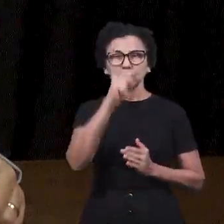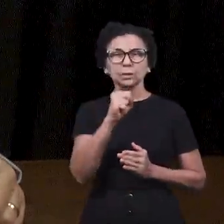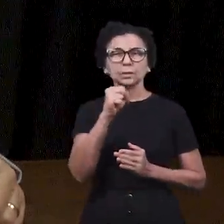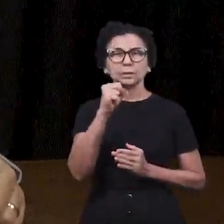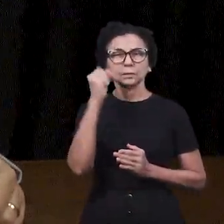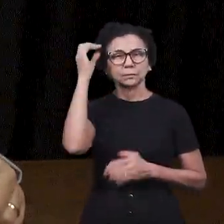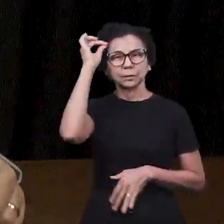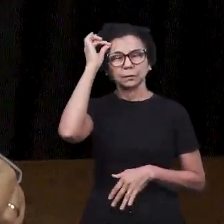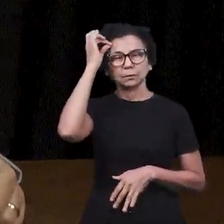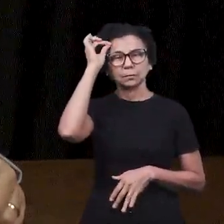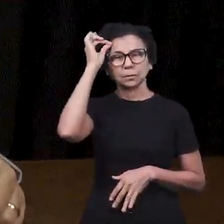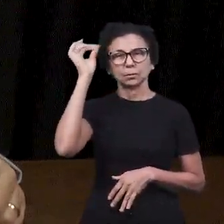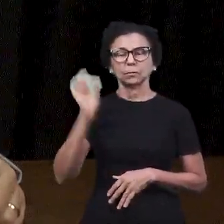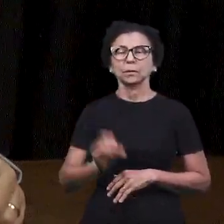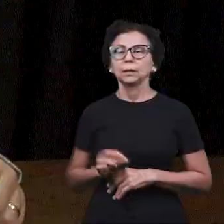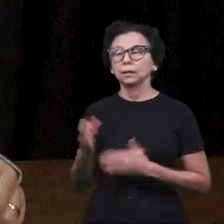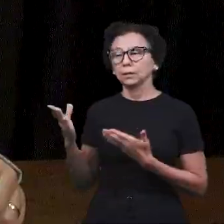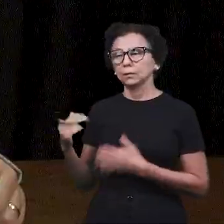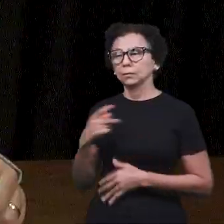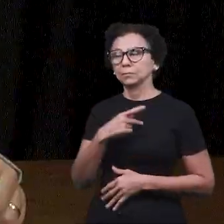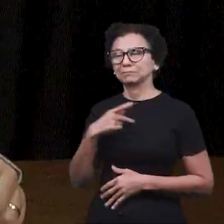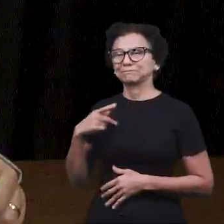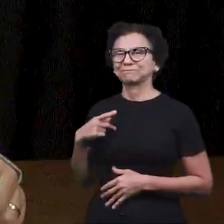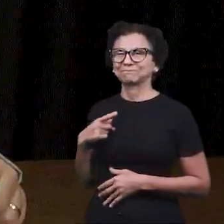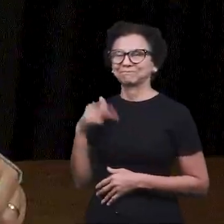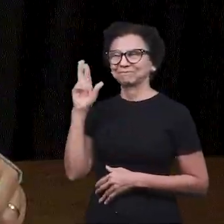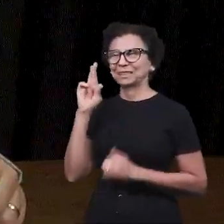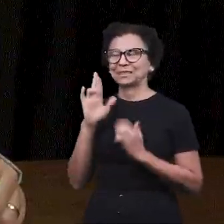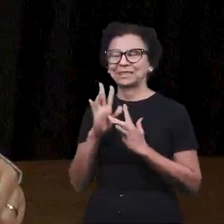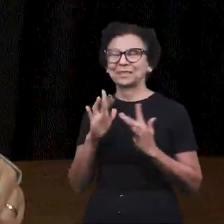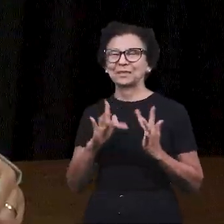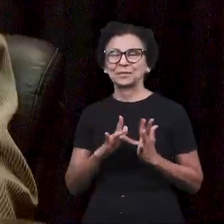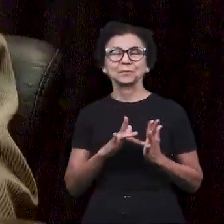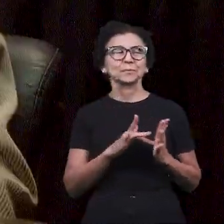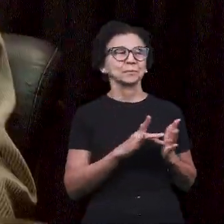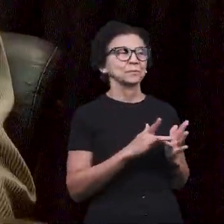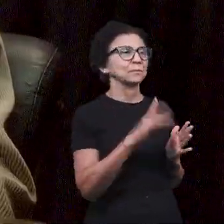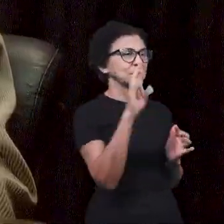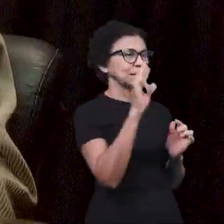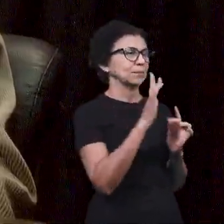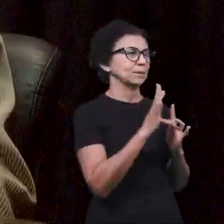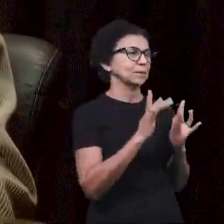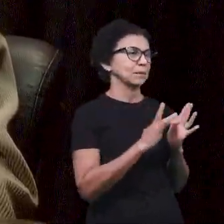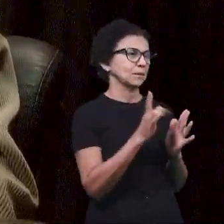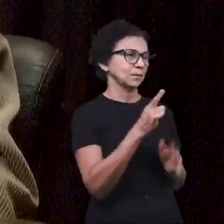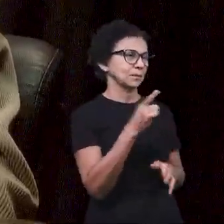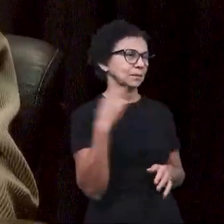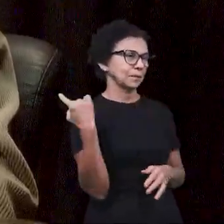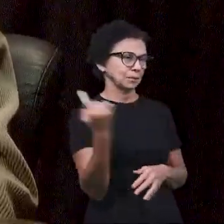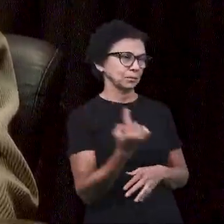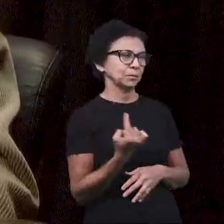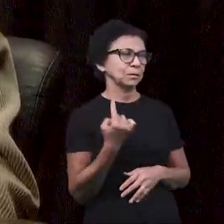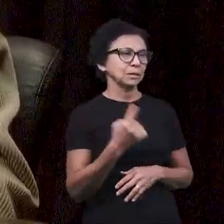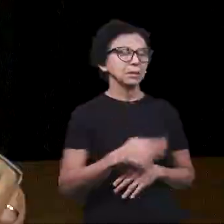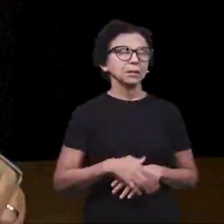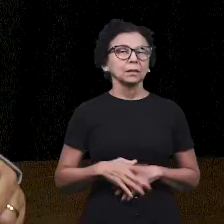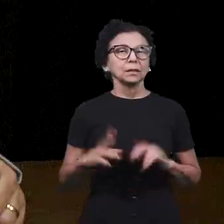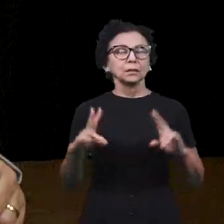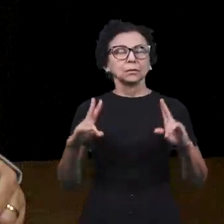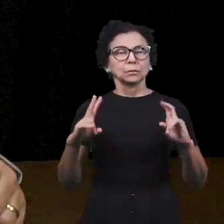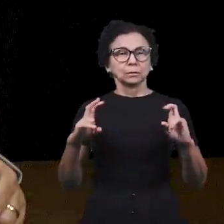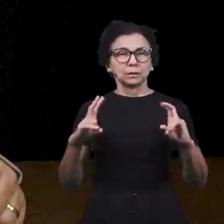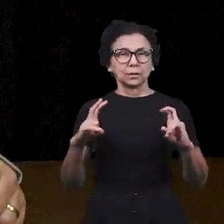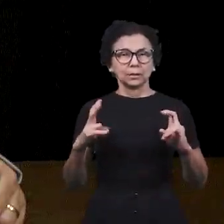de Deus. Estamos aqui com o pastor Monferrari. Paz do Senhor, pastor. A paz do Senhor, pastor Ronaldo, a paz do Senhor a todos. E